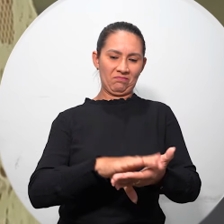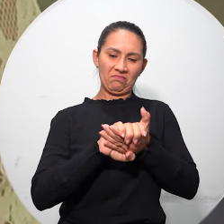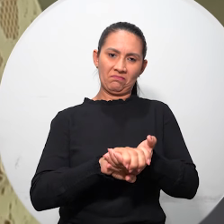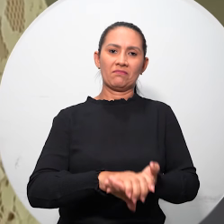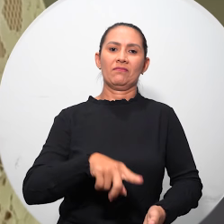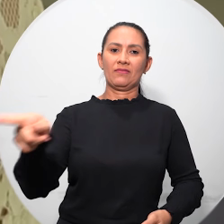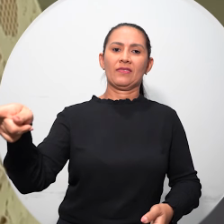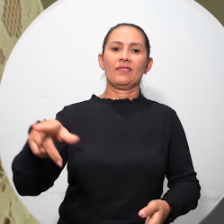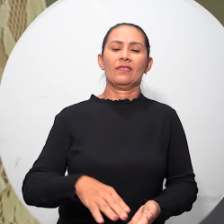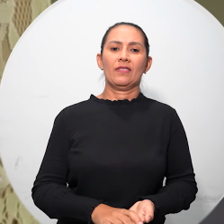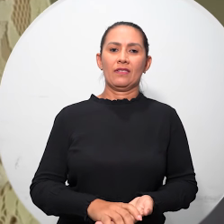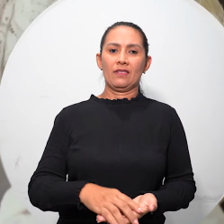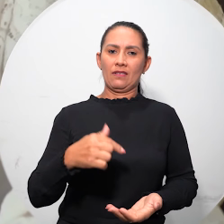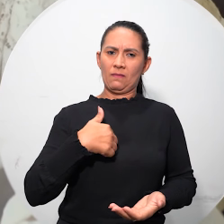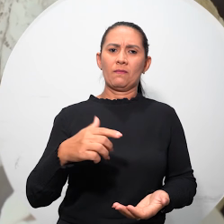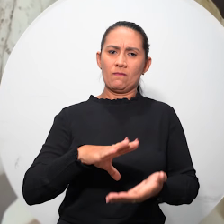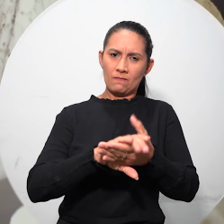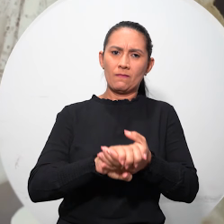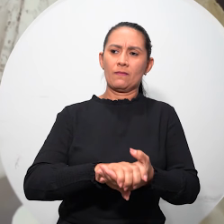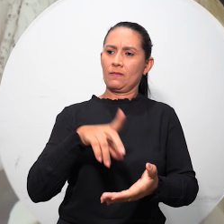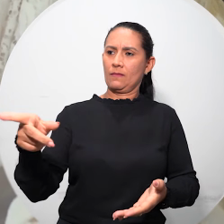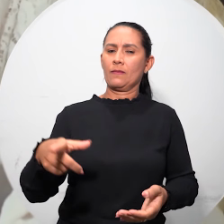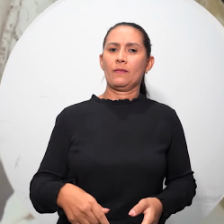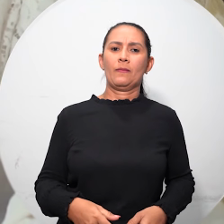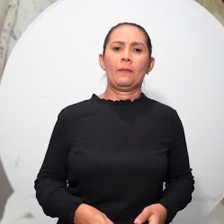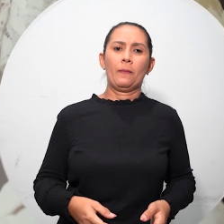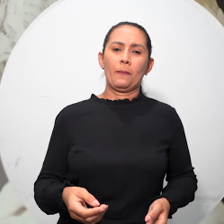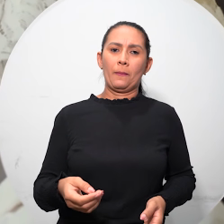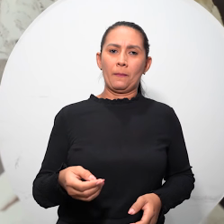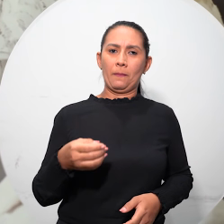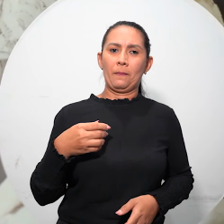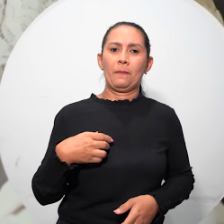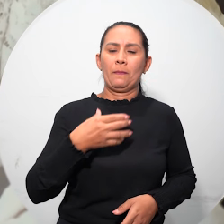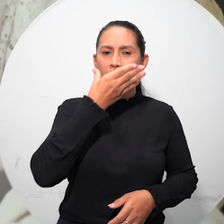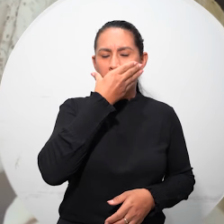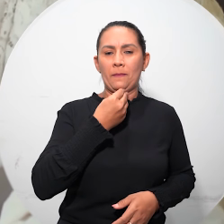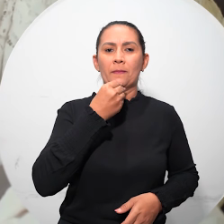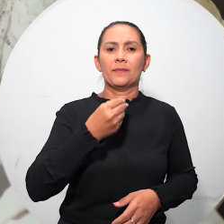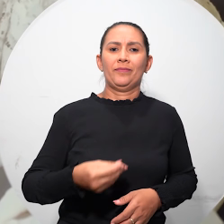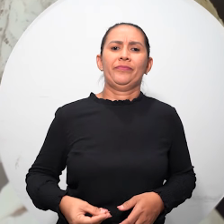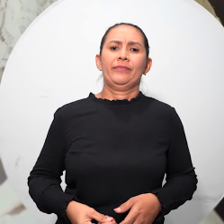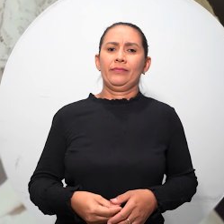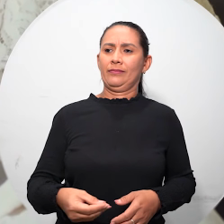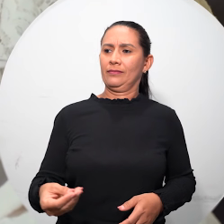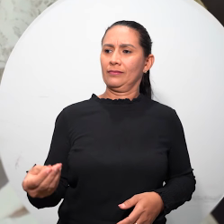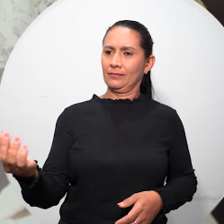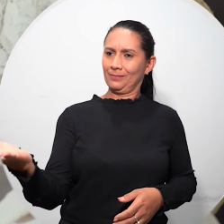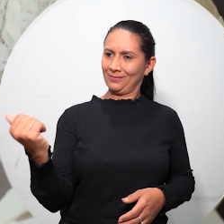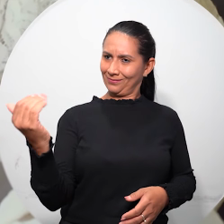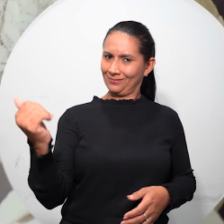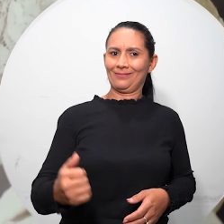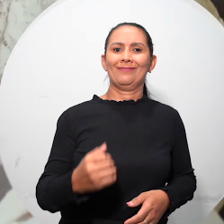disse, vou me casar com essa moça, que moça bonita é essa? Aí eu também baixei a cabeça e passei bem ligeiro para o colégio, eu tinha muito medo dos meus